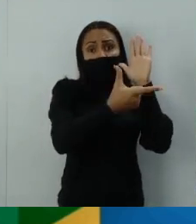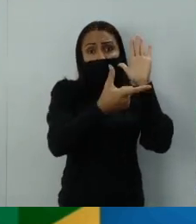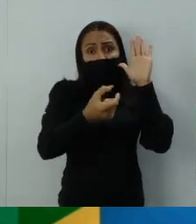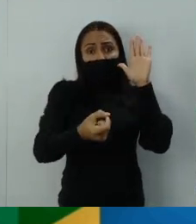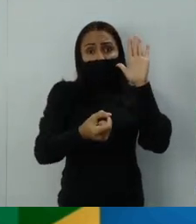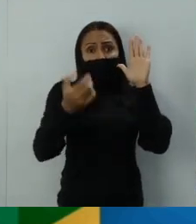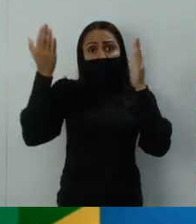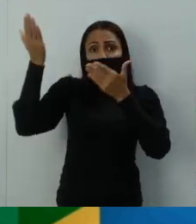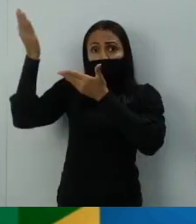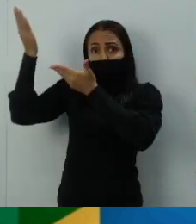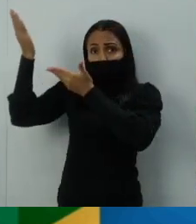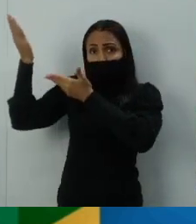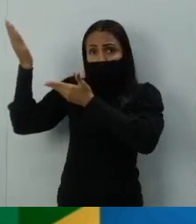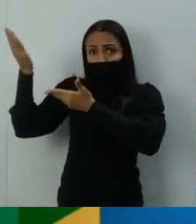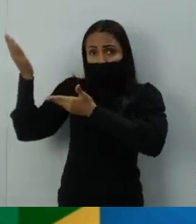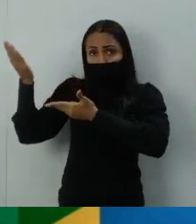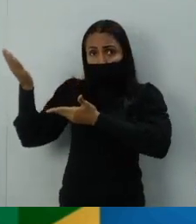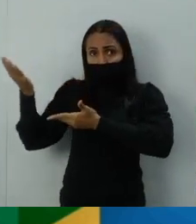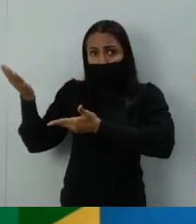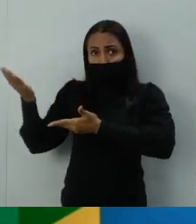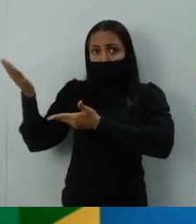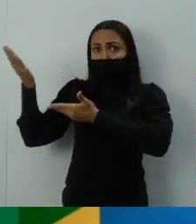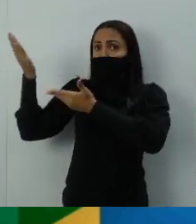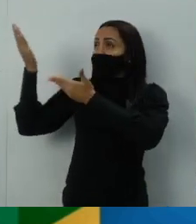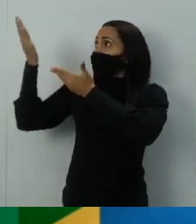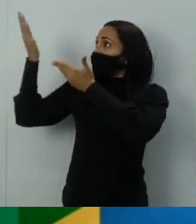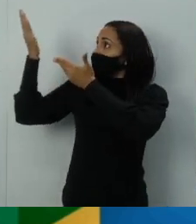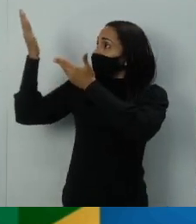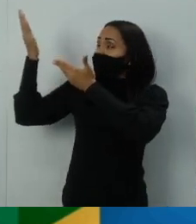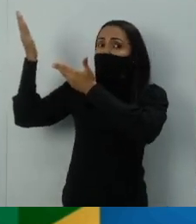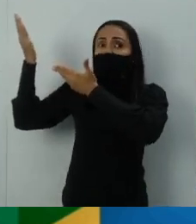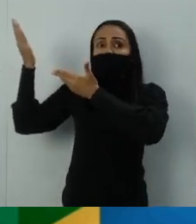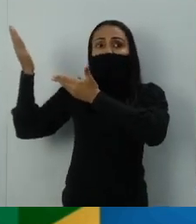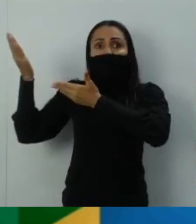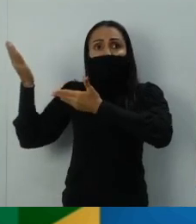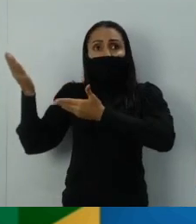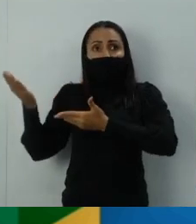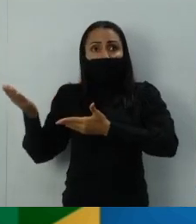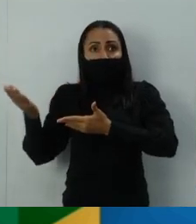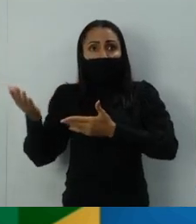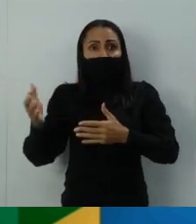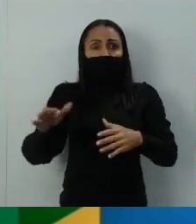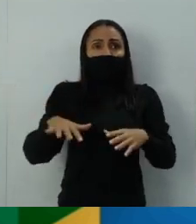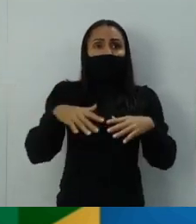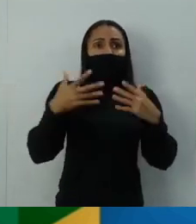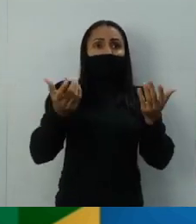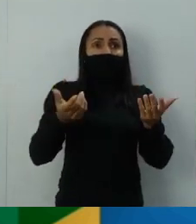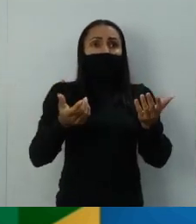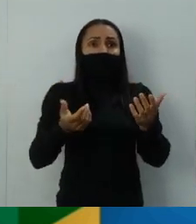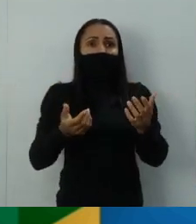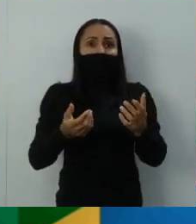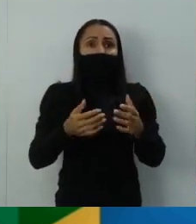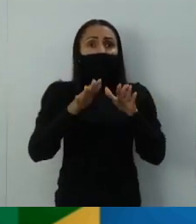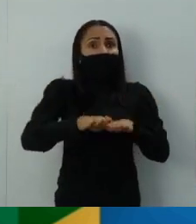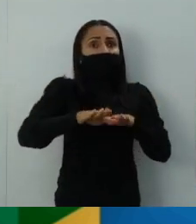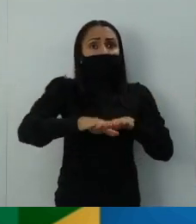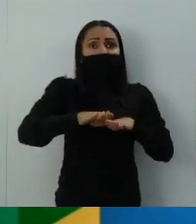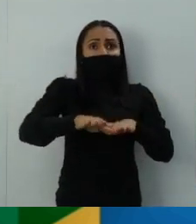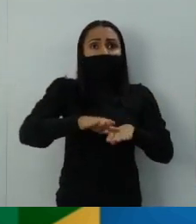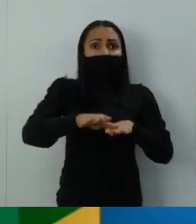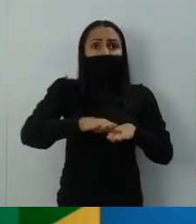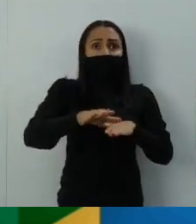Ideologia fascista, né, que é o chamado caráter autoritário, militarista. a ideologia comunista, a